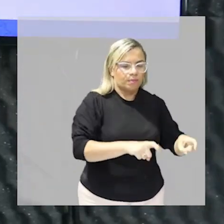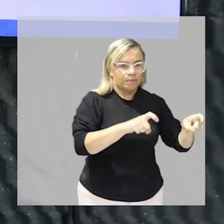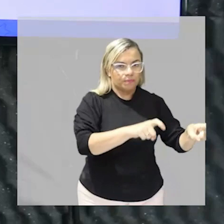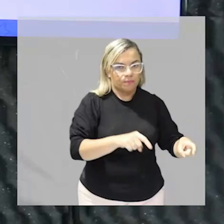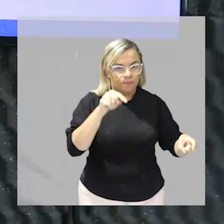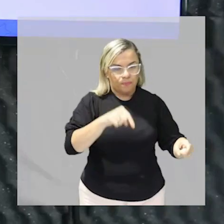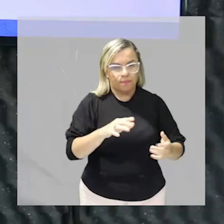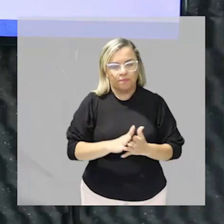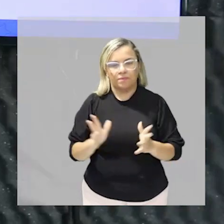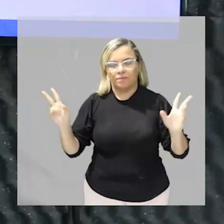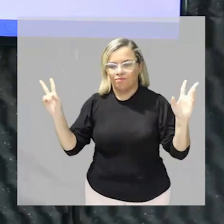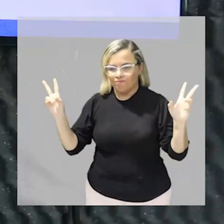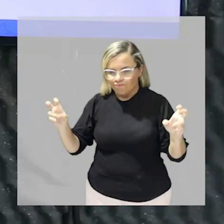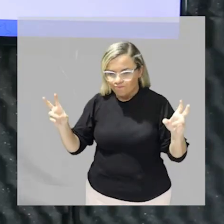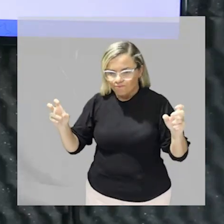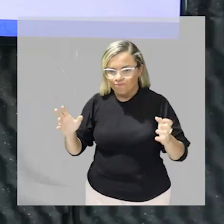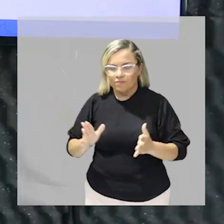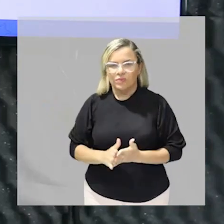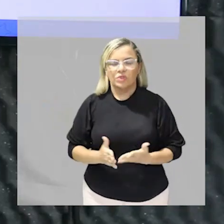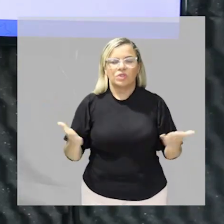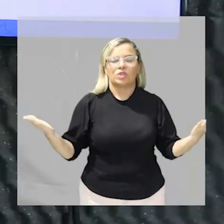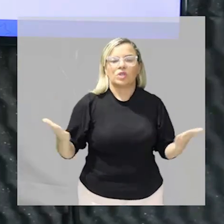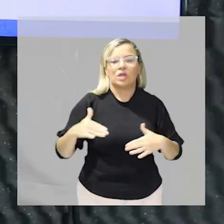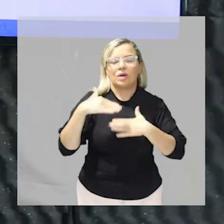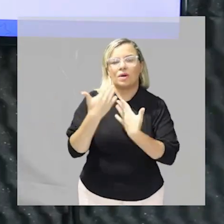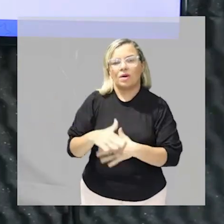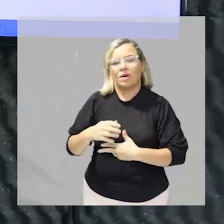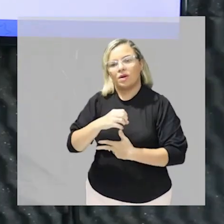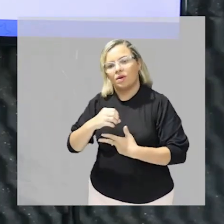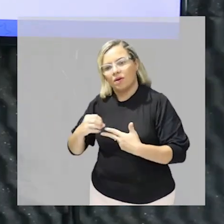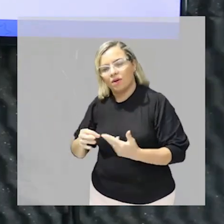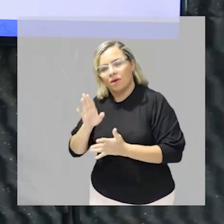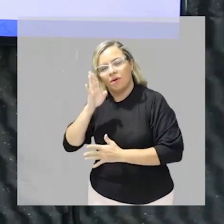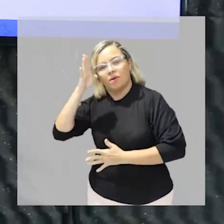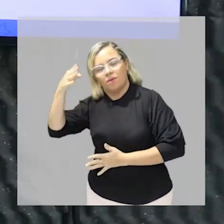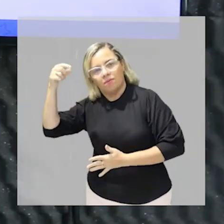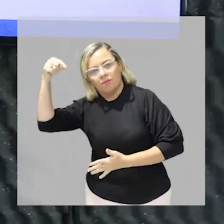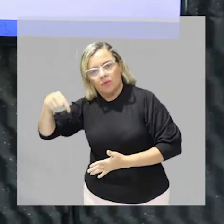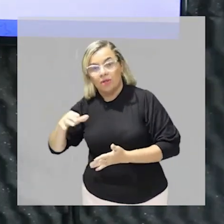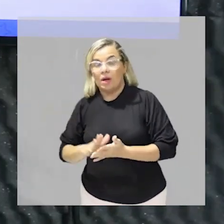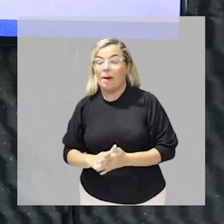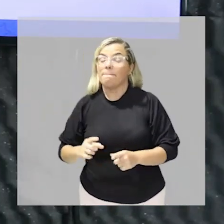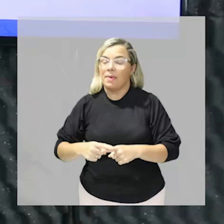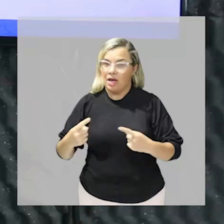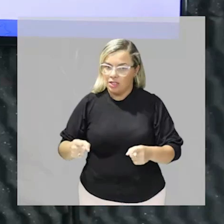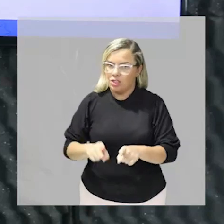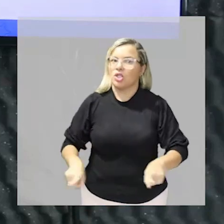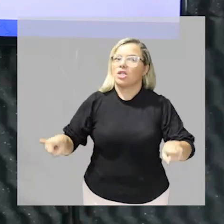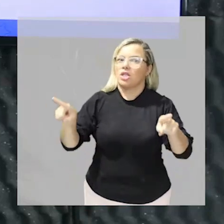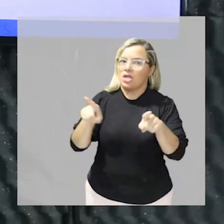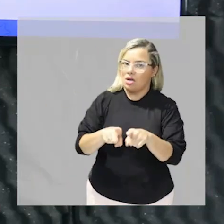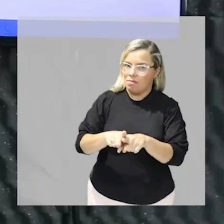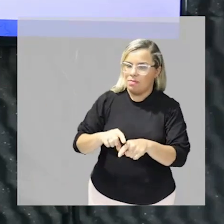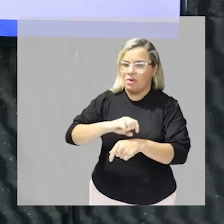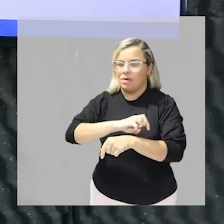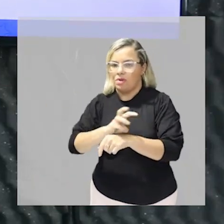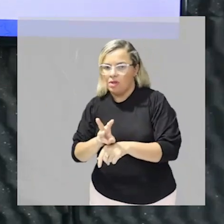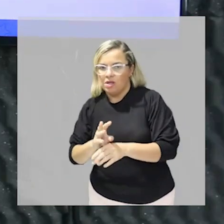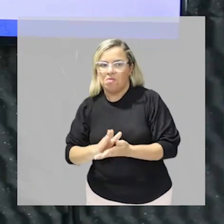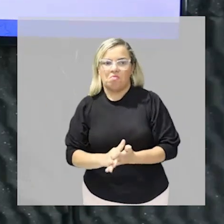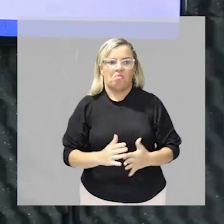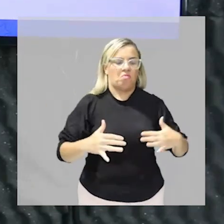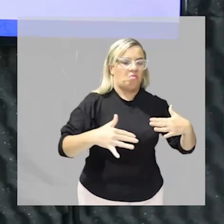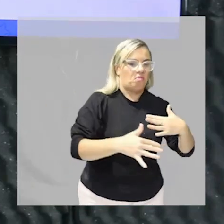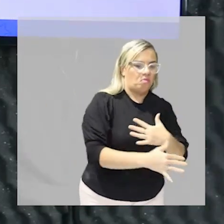essa é uma temática tão presente nas provas do Enem, principalmente no Enem, mas a UEMA também cobra, essa parte de